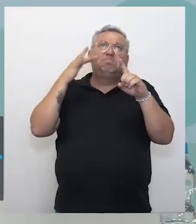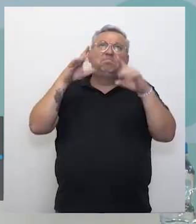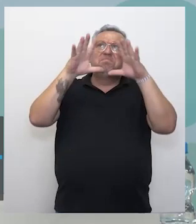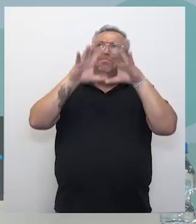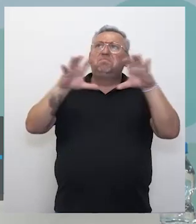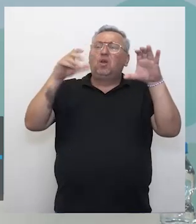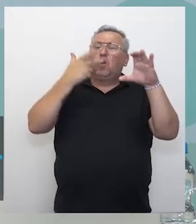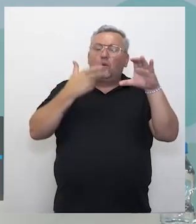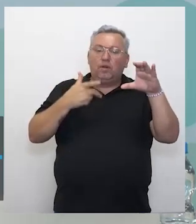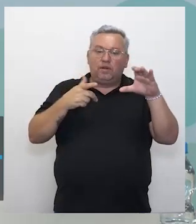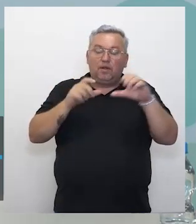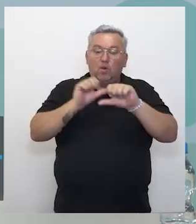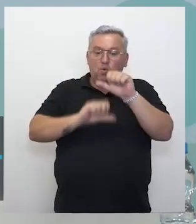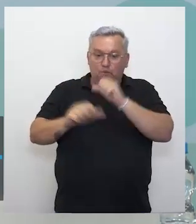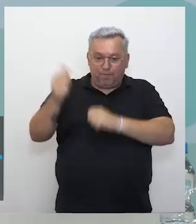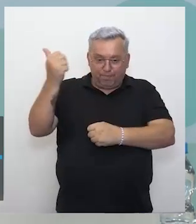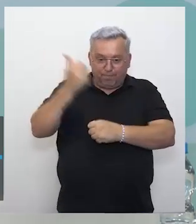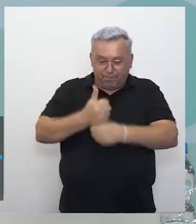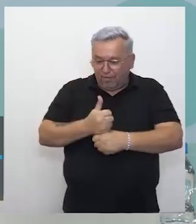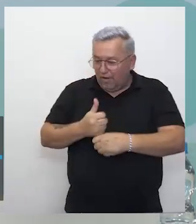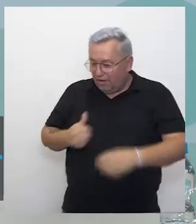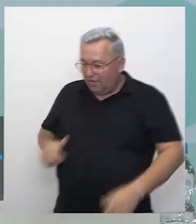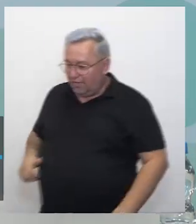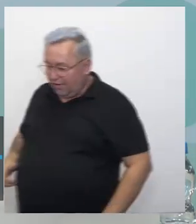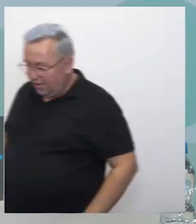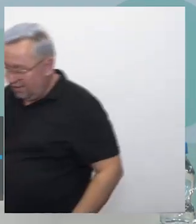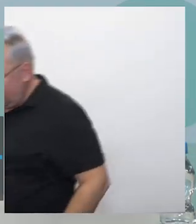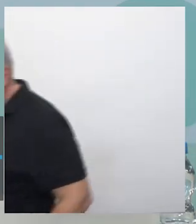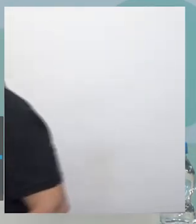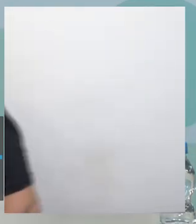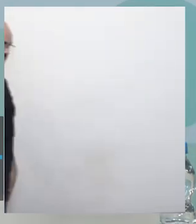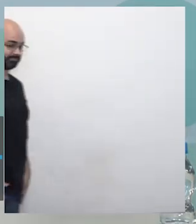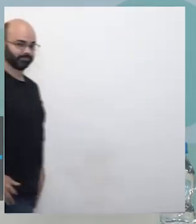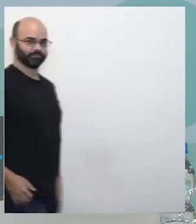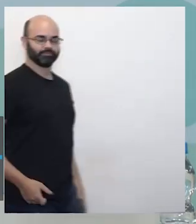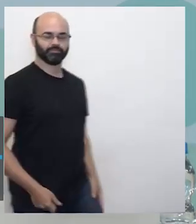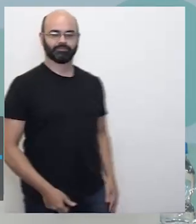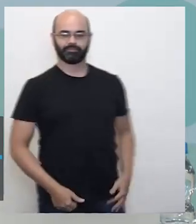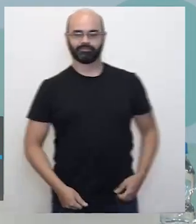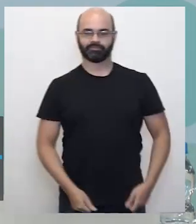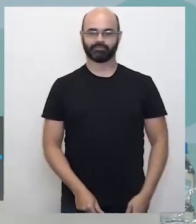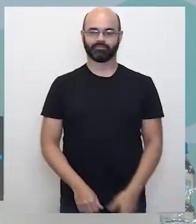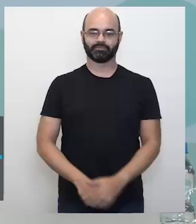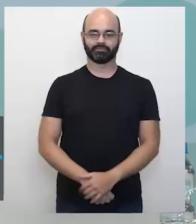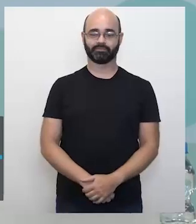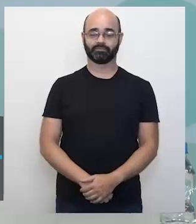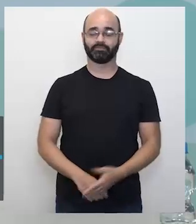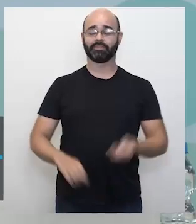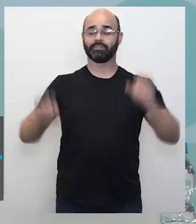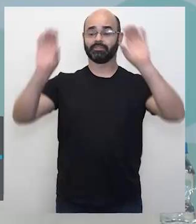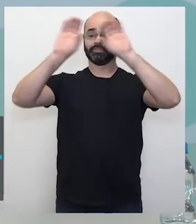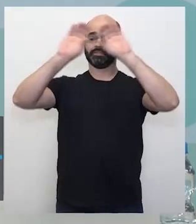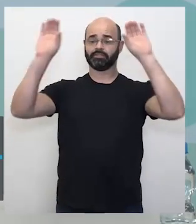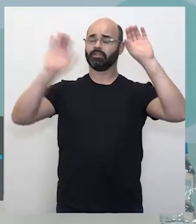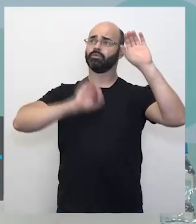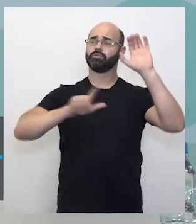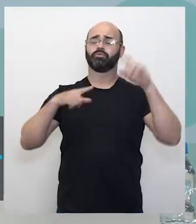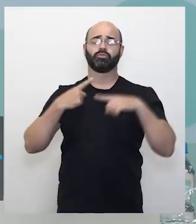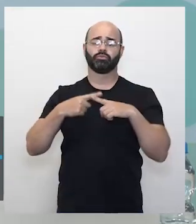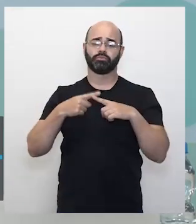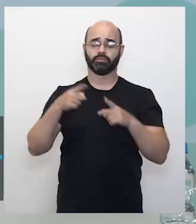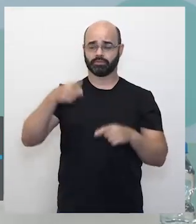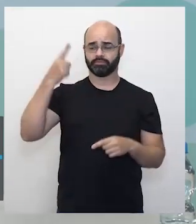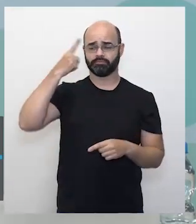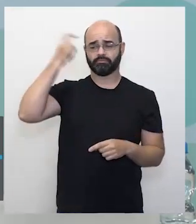são coloridas, né? O céu é azul porque o sol faz virar azul, não sei, né? Então, você vai gerar ali uma